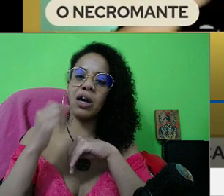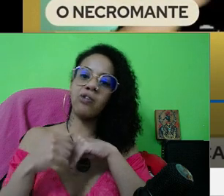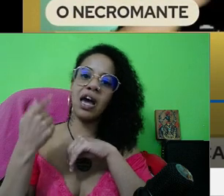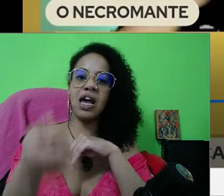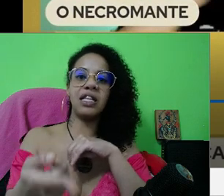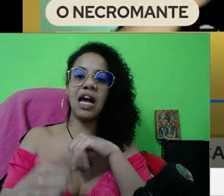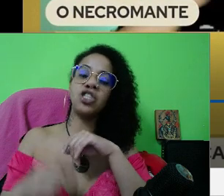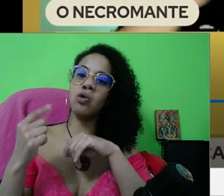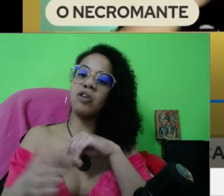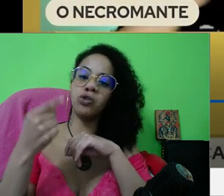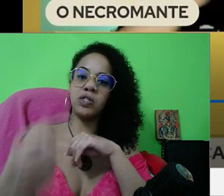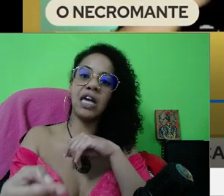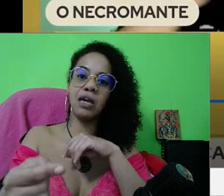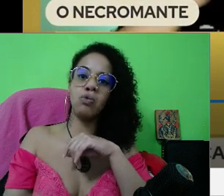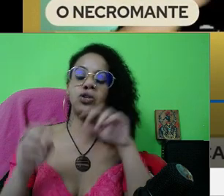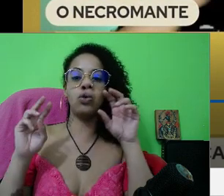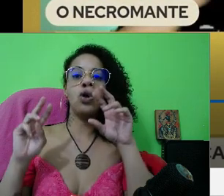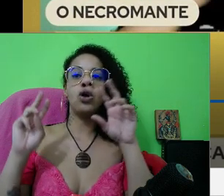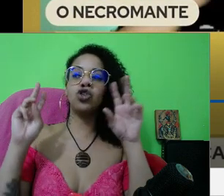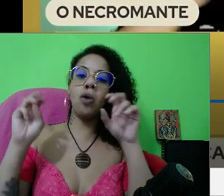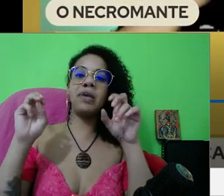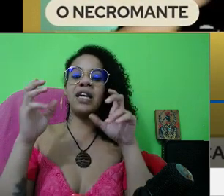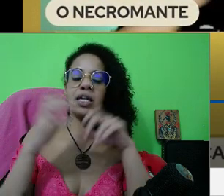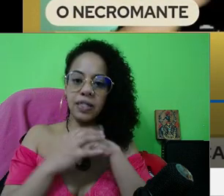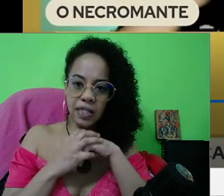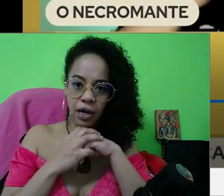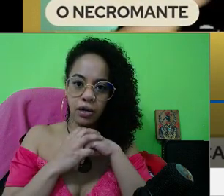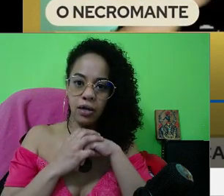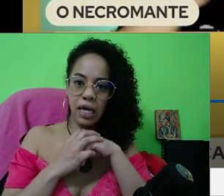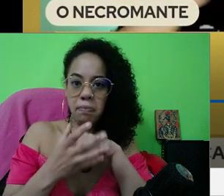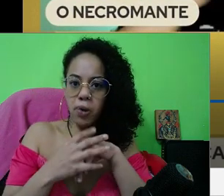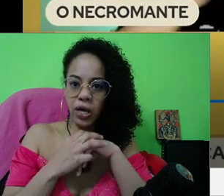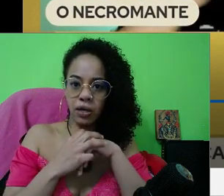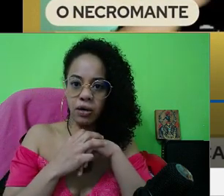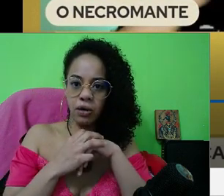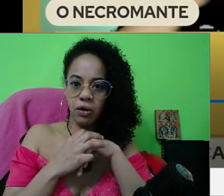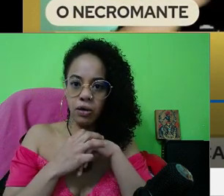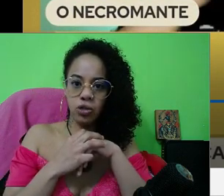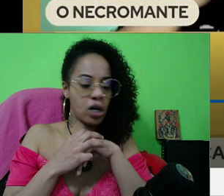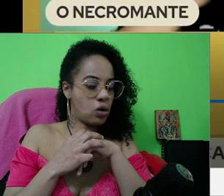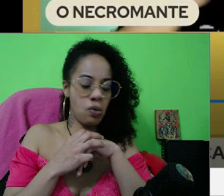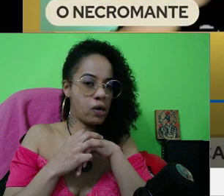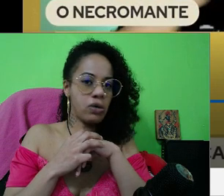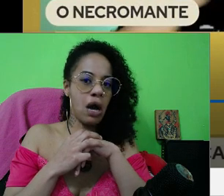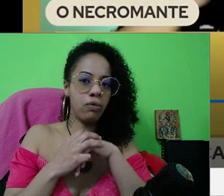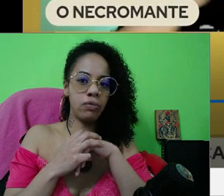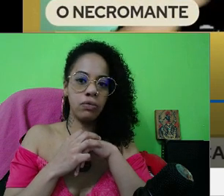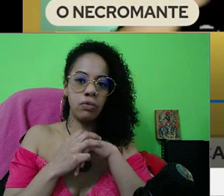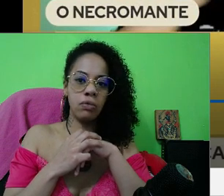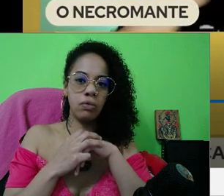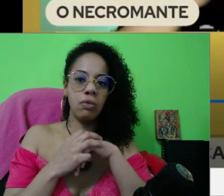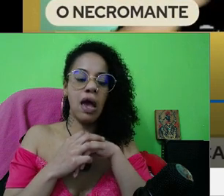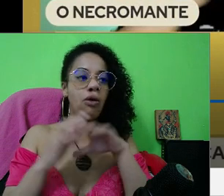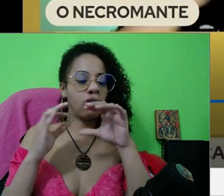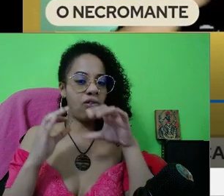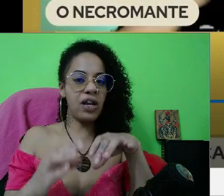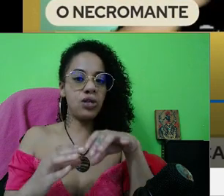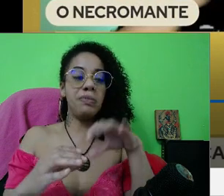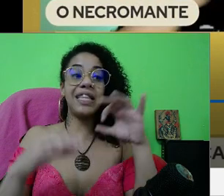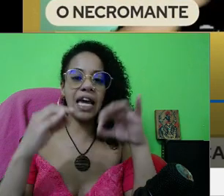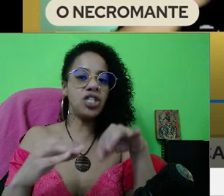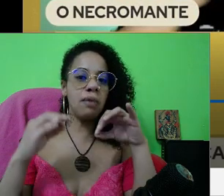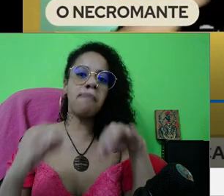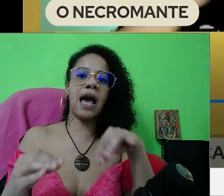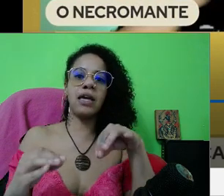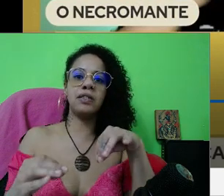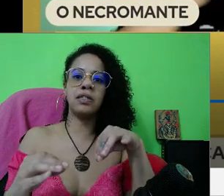porque é o que a realidade é o que você enquanto dominância impõe só que comigo não é o que